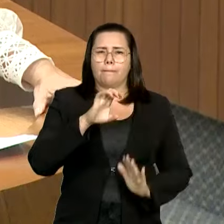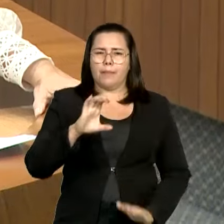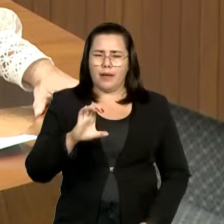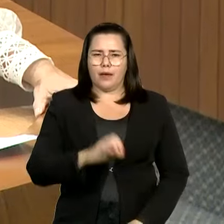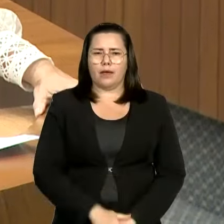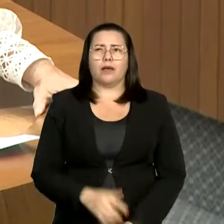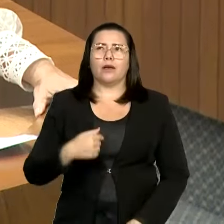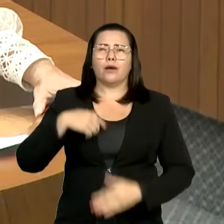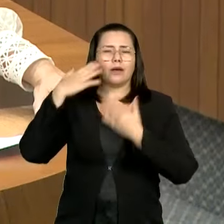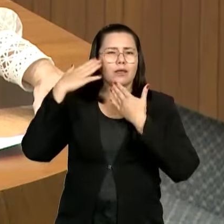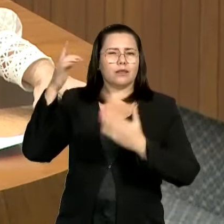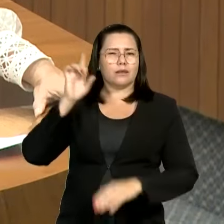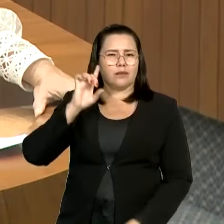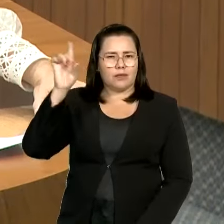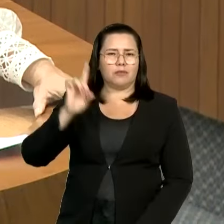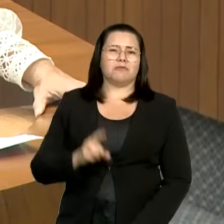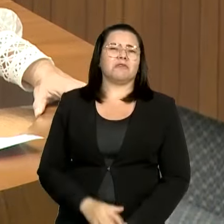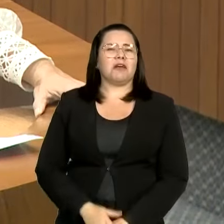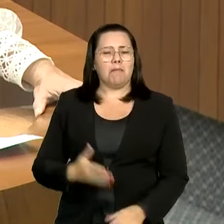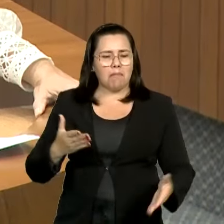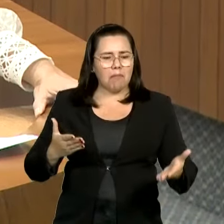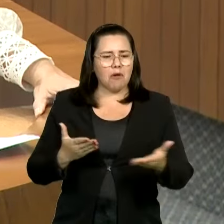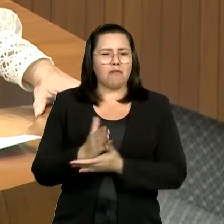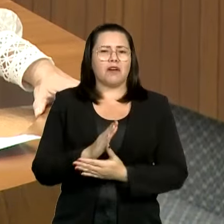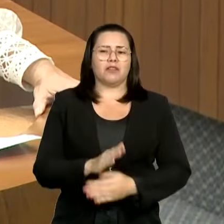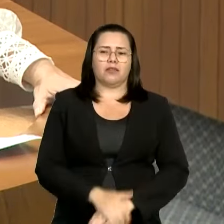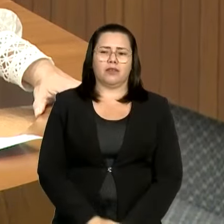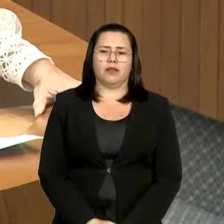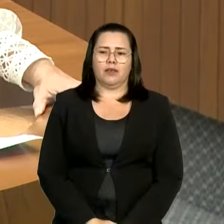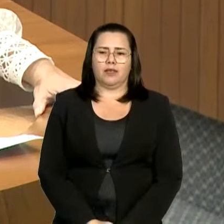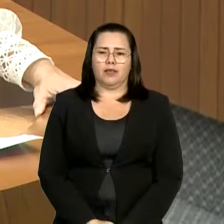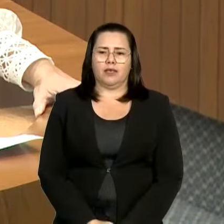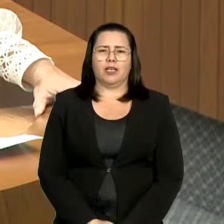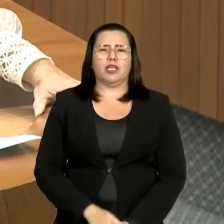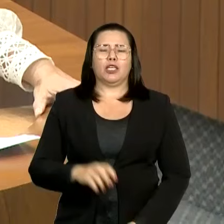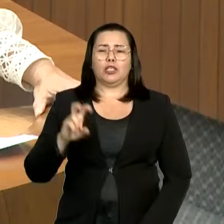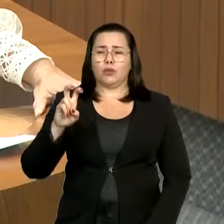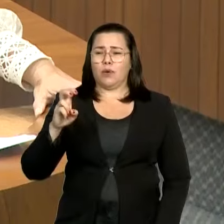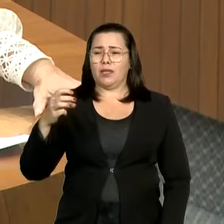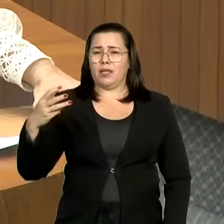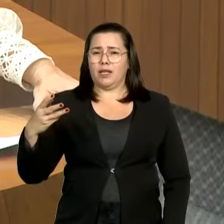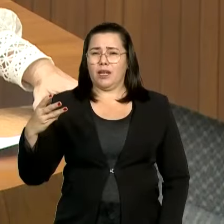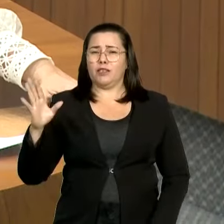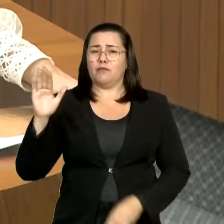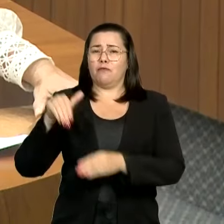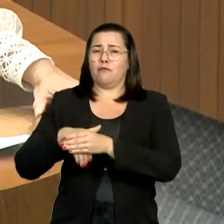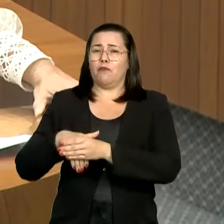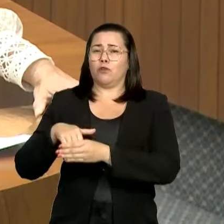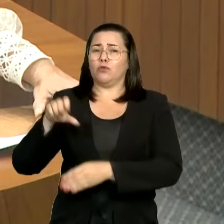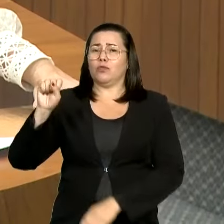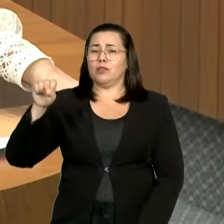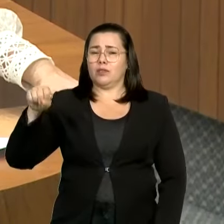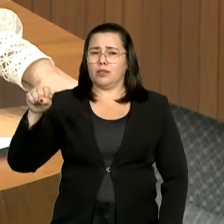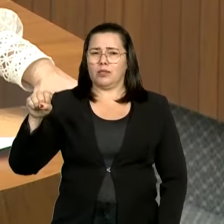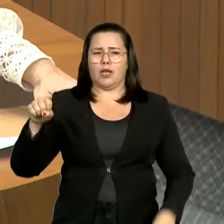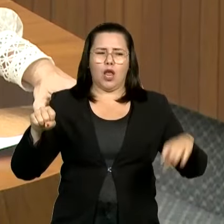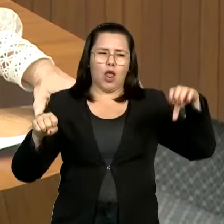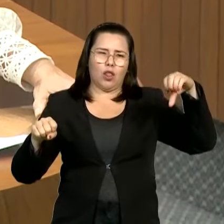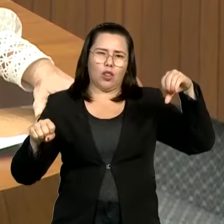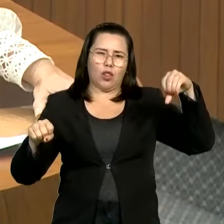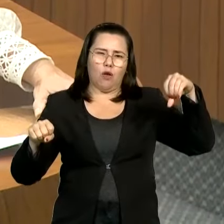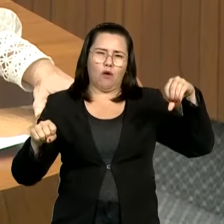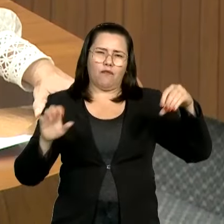certo e aí teve 53 votos favoráveis e nove